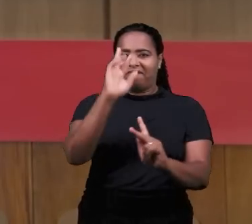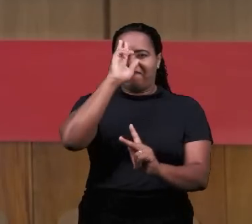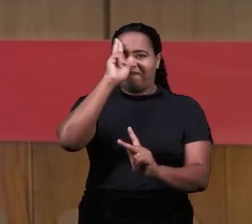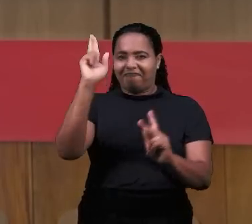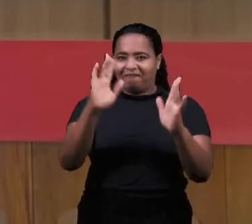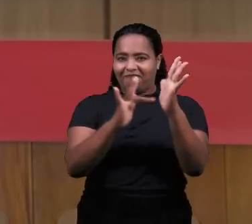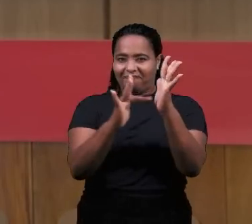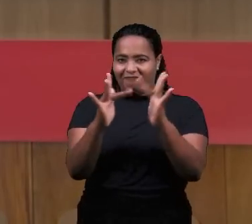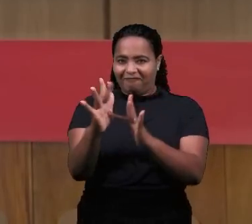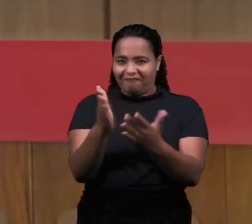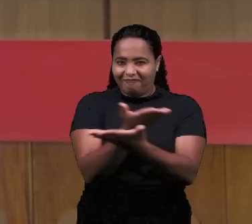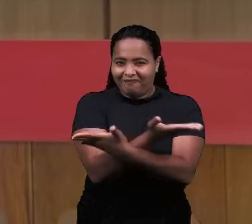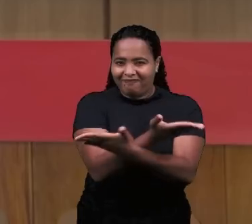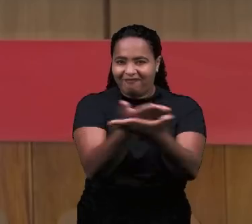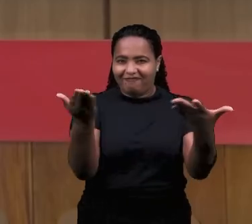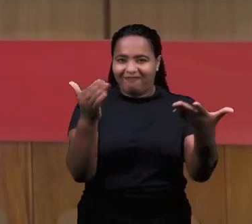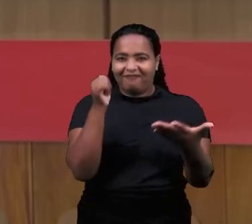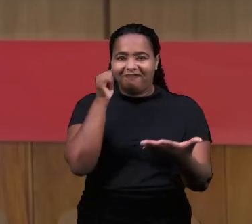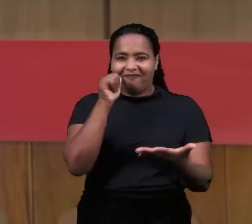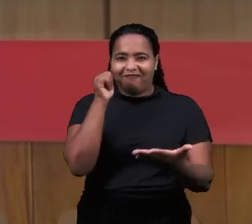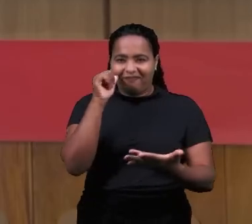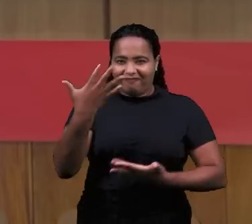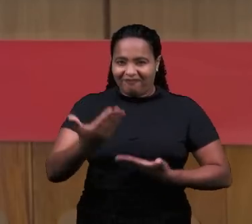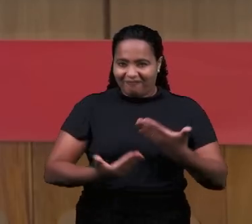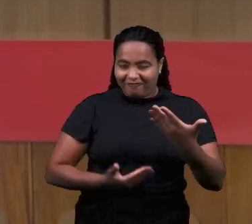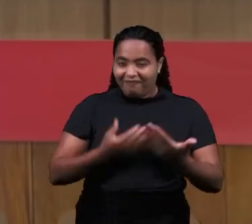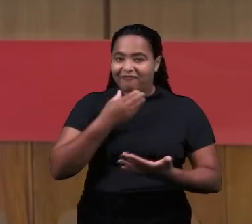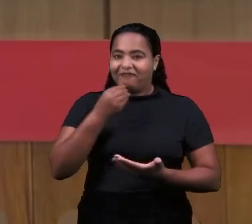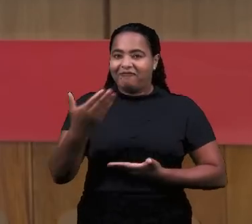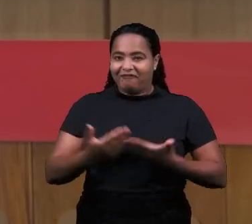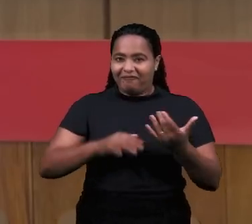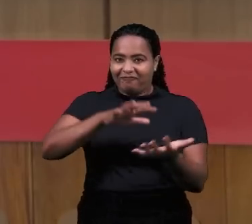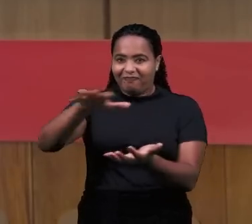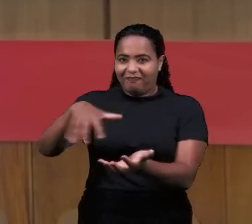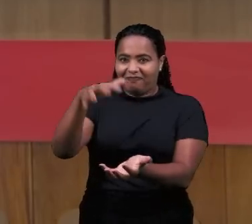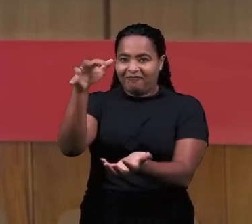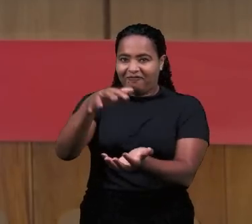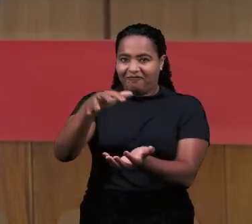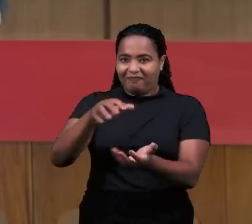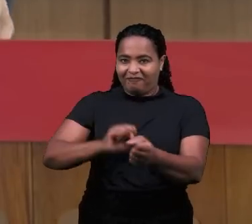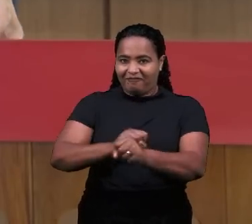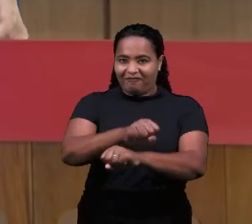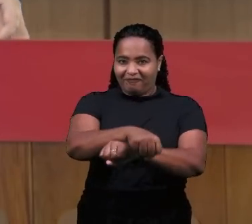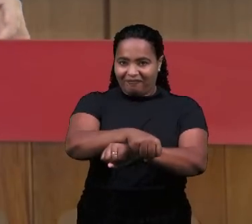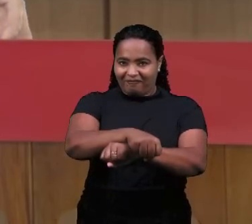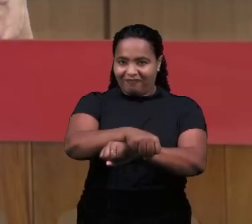para todas as servas e servos conectados neste seminário.